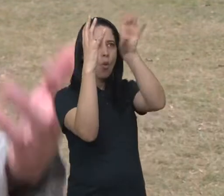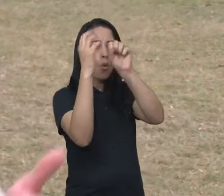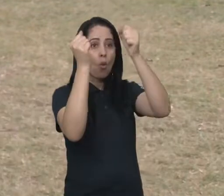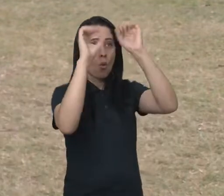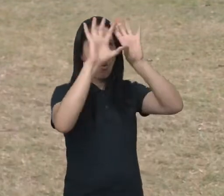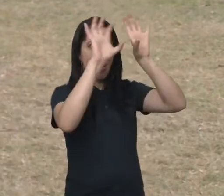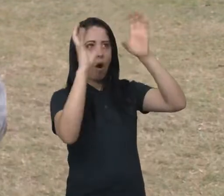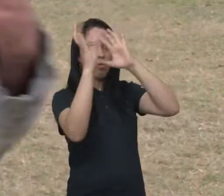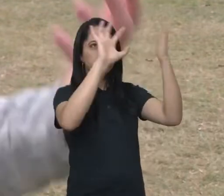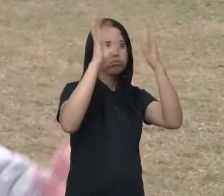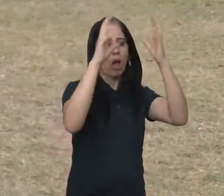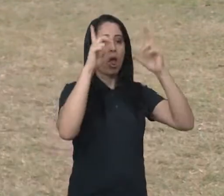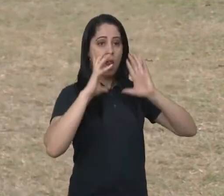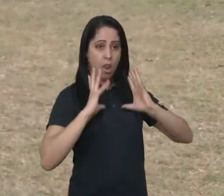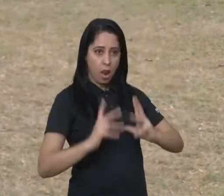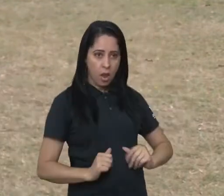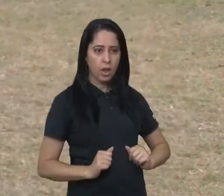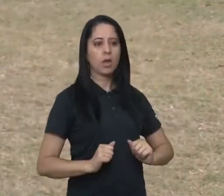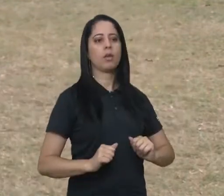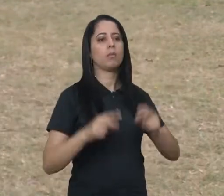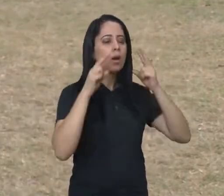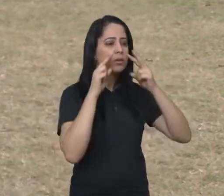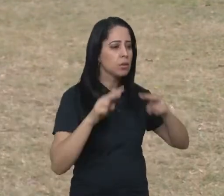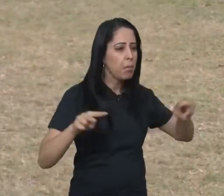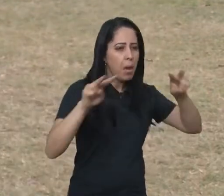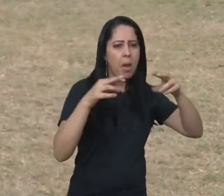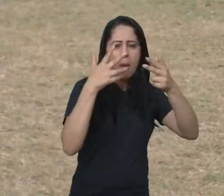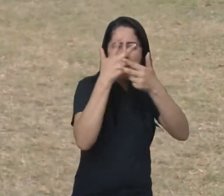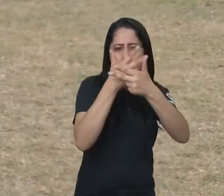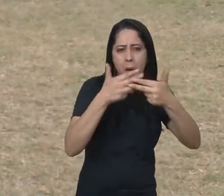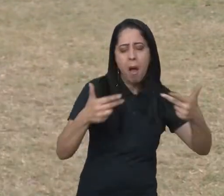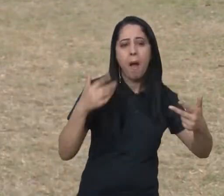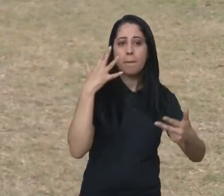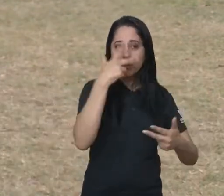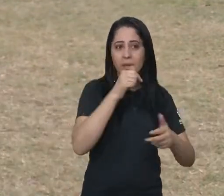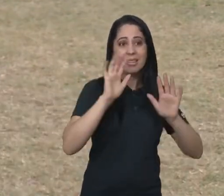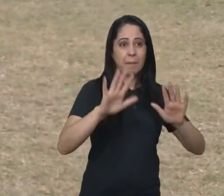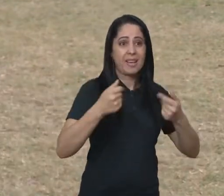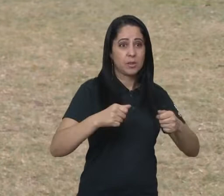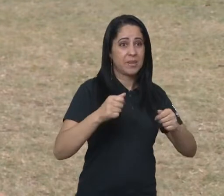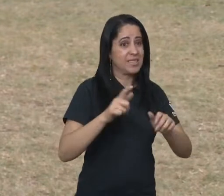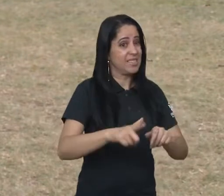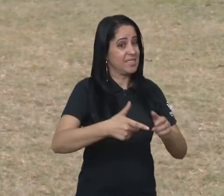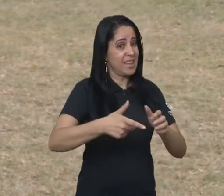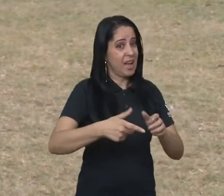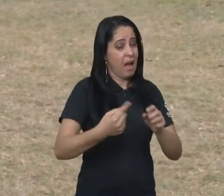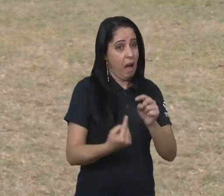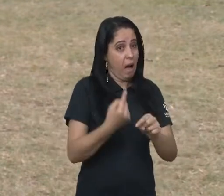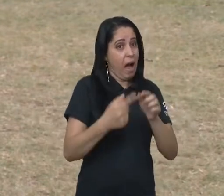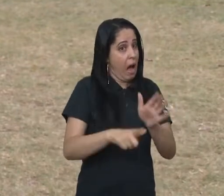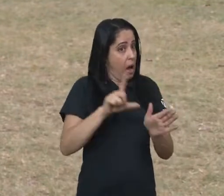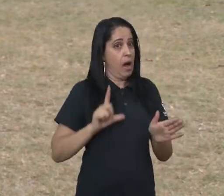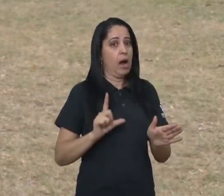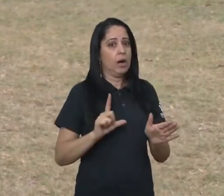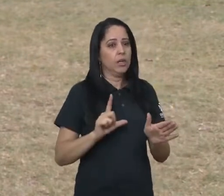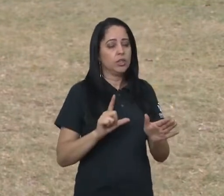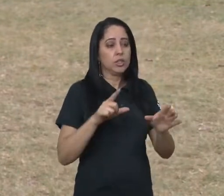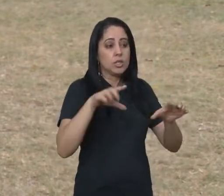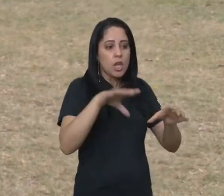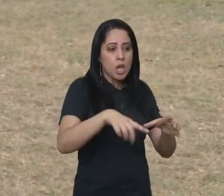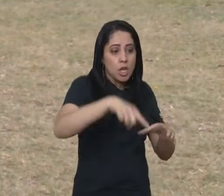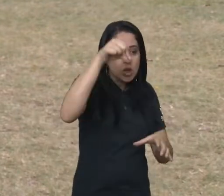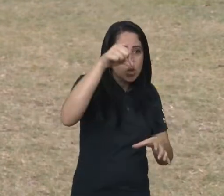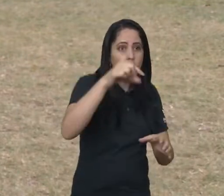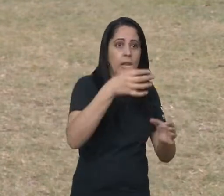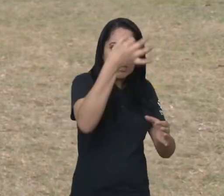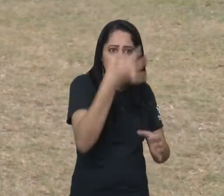ela vai estar contribuindo para a paisagem urbana, mas é muito importante que essa arborização ela seja feita com espécies nativas da nossa região, porque